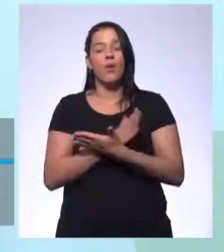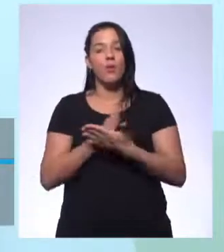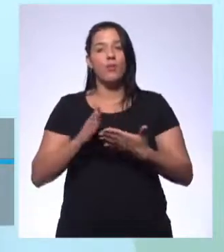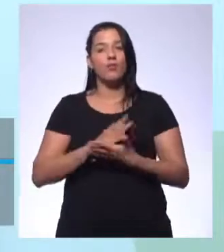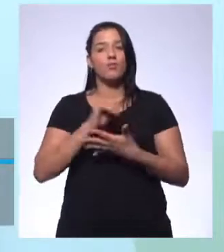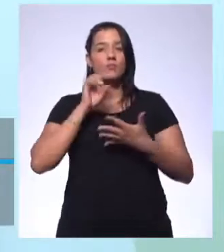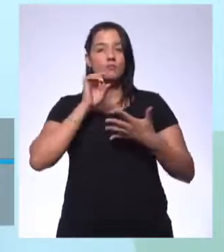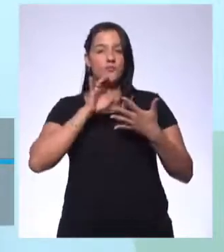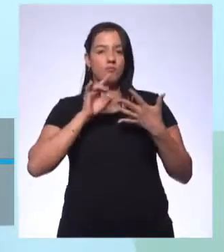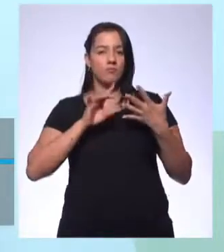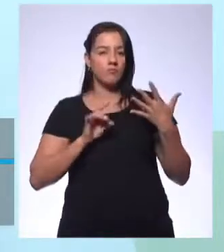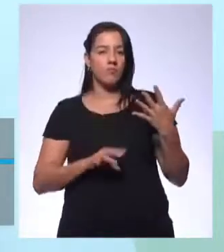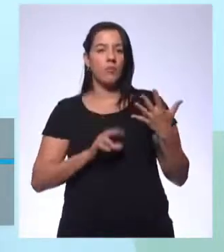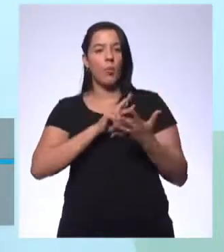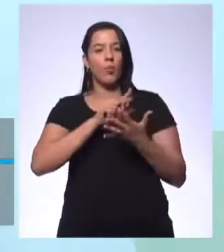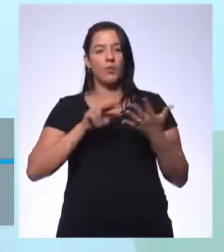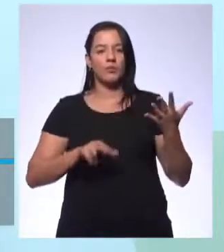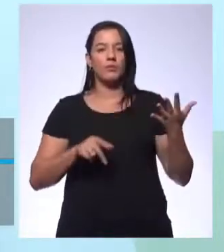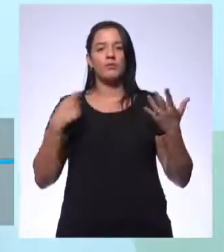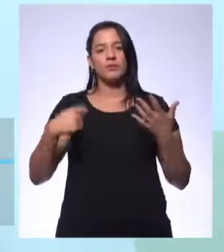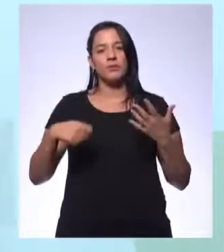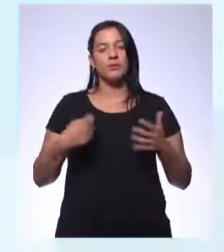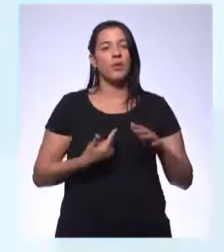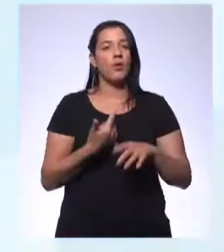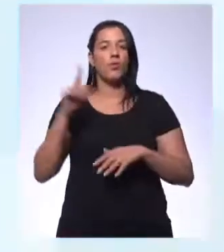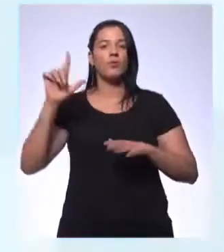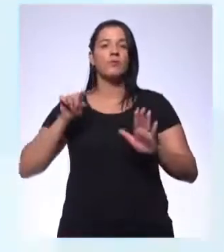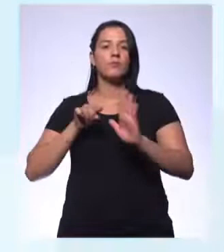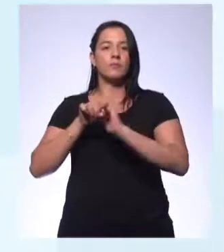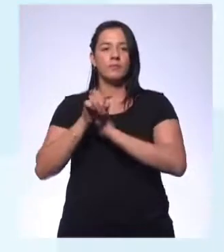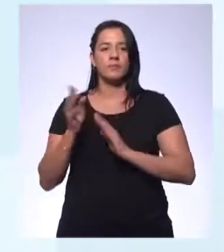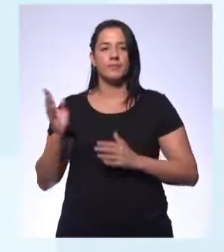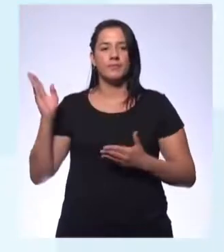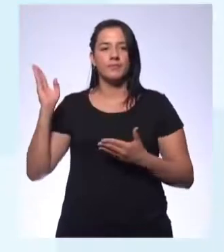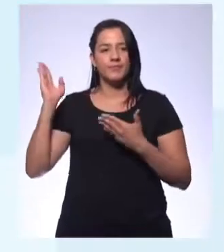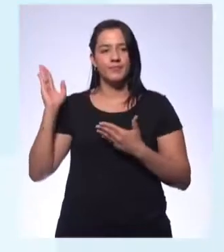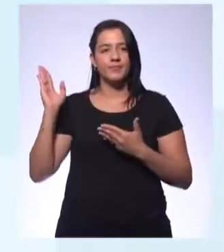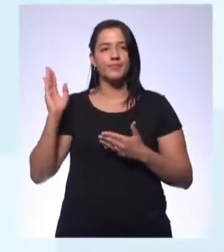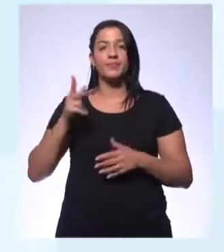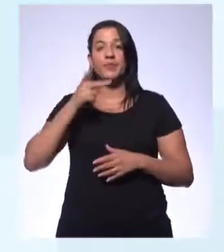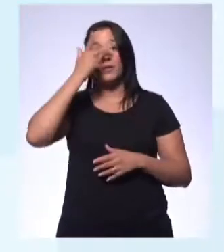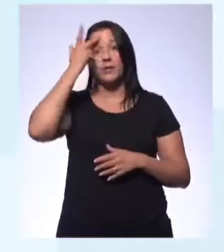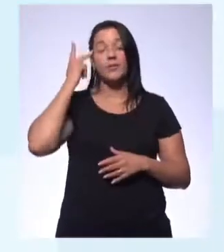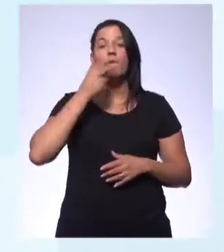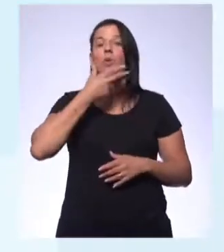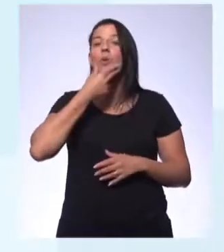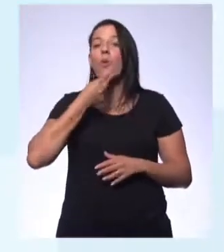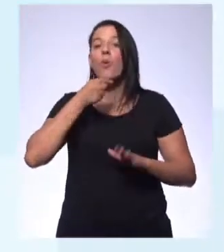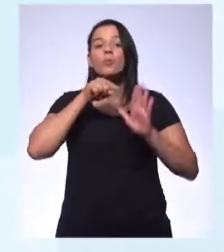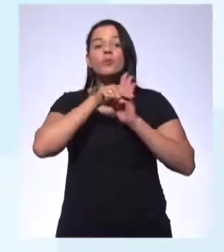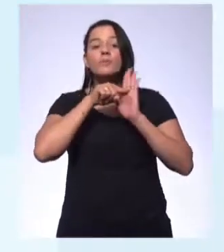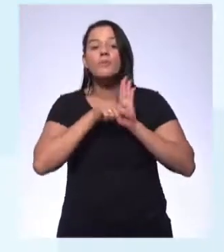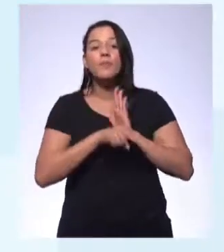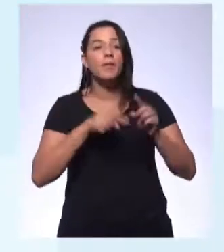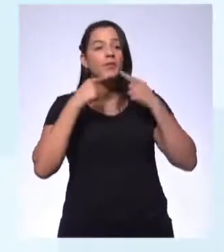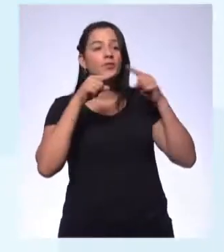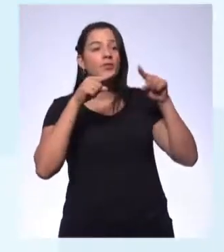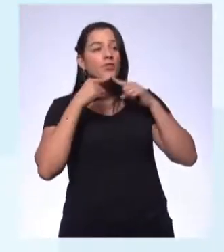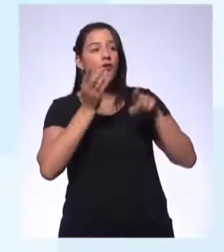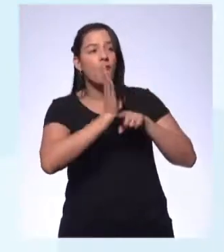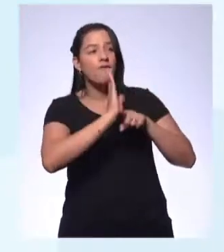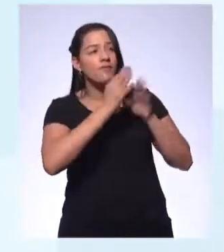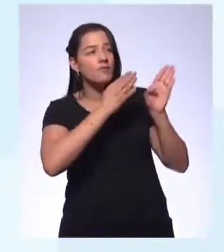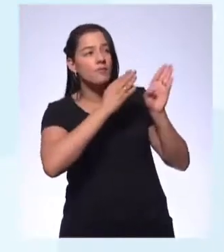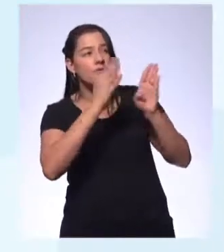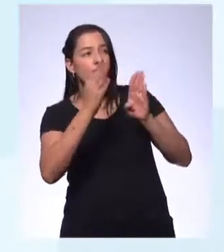E eu vou jogar já a próxima pergunta na tela. Qual é a função do crítico de cinema ao resenhar um filme? Lembra da